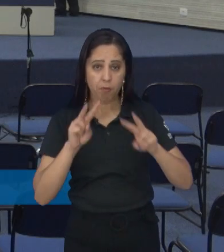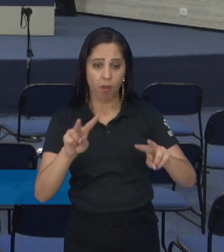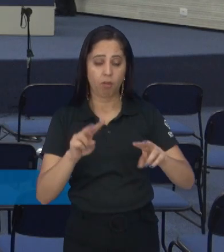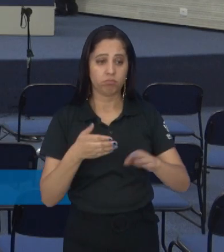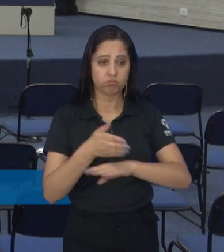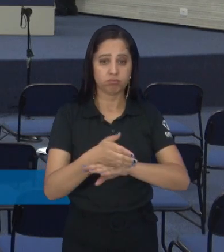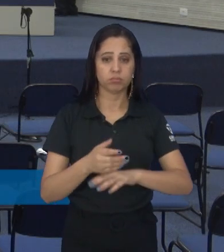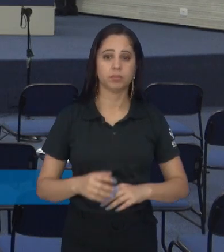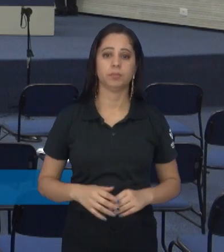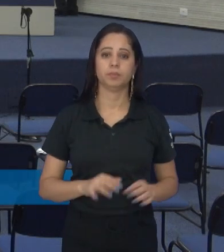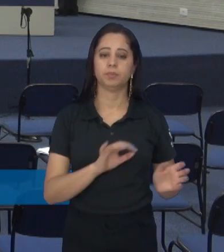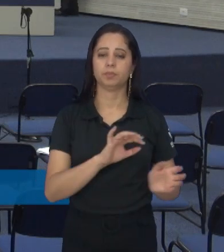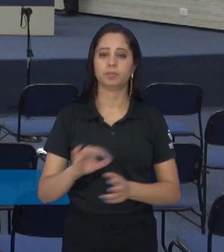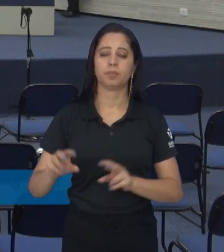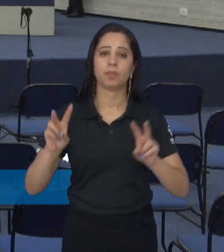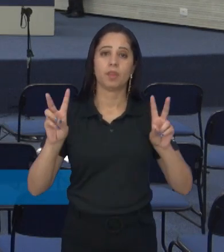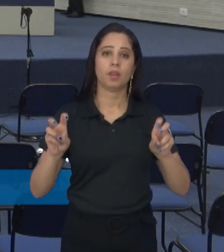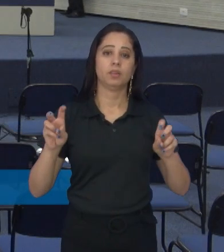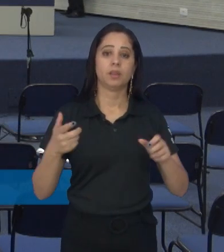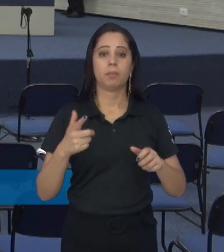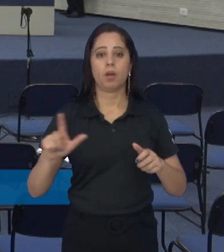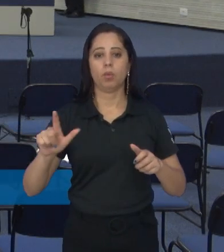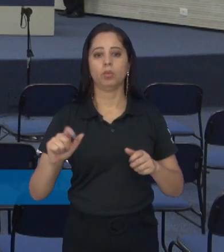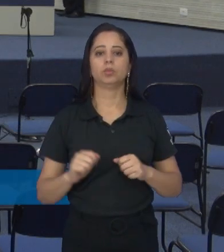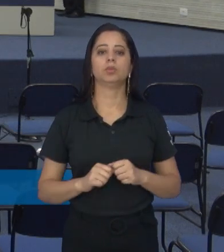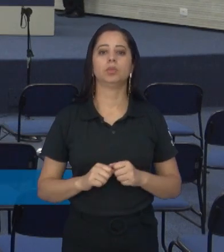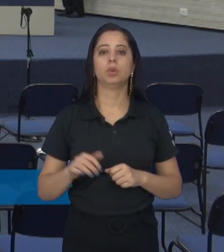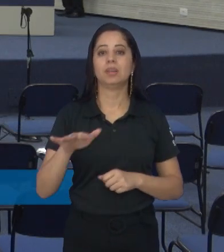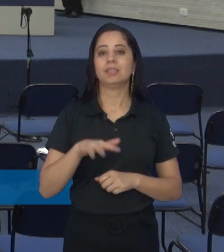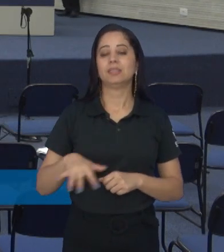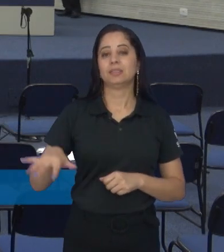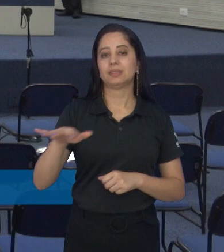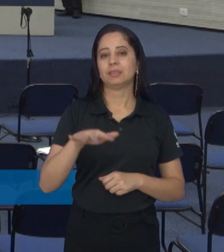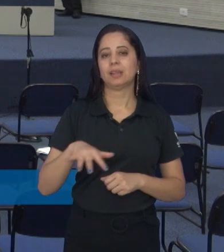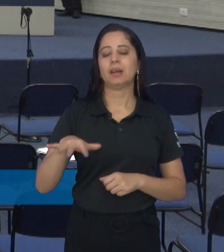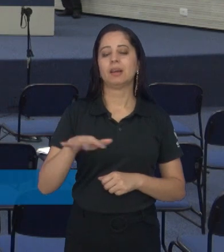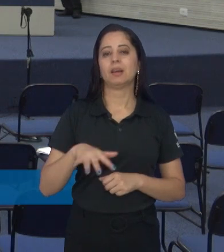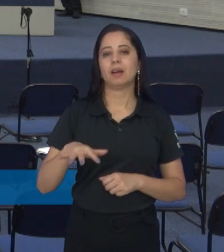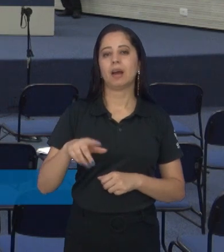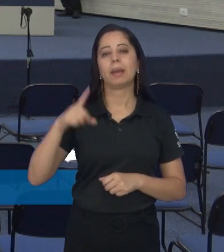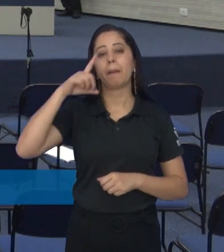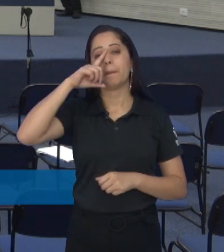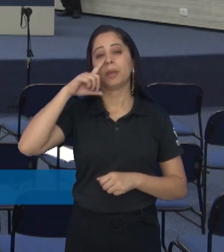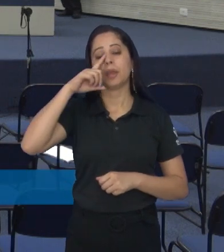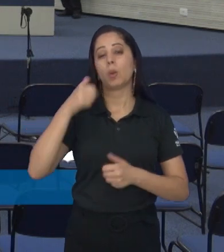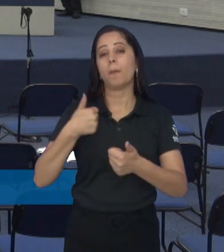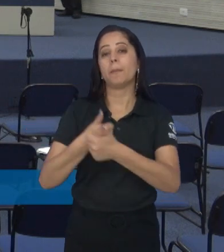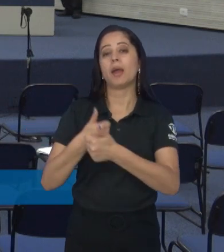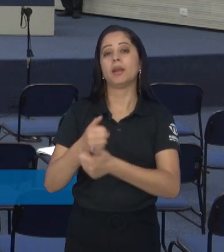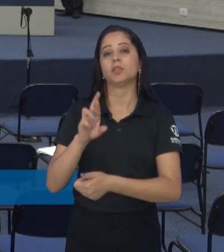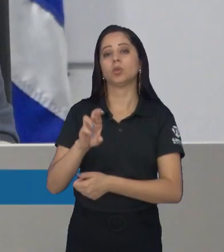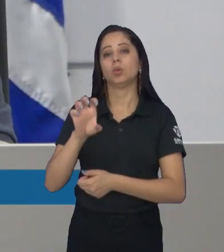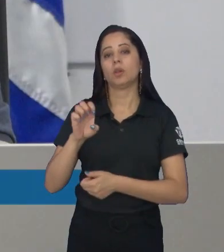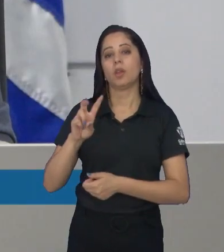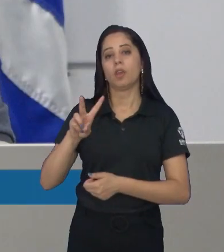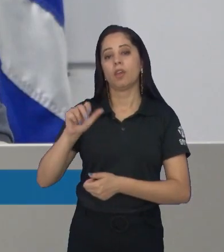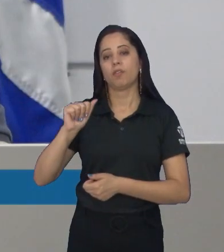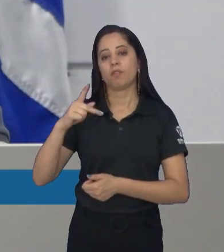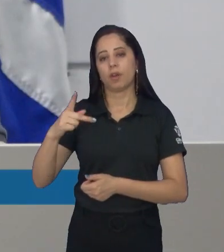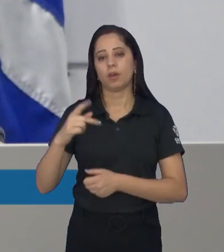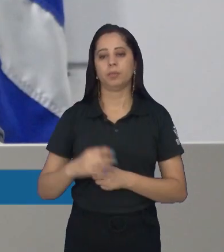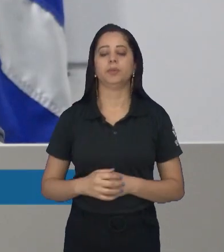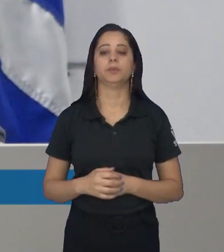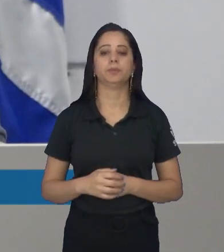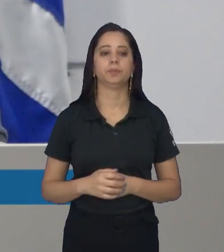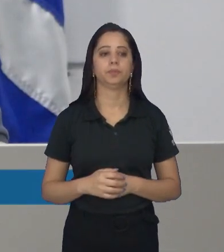outros assuntos é a questão das áreas de risco principalmente no entorno da revapi vamos lá vamos voltar essa matéria é quando nós discutimos